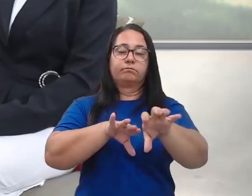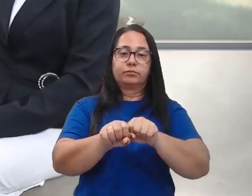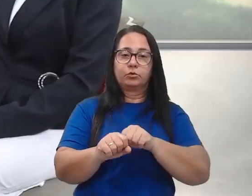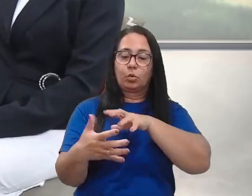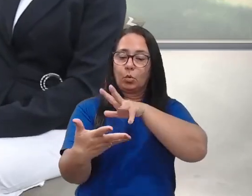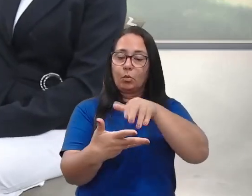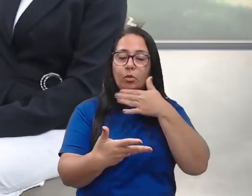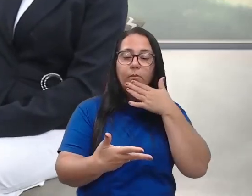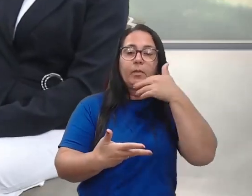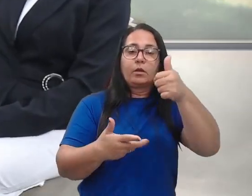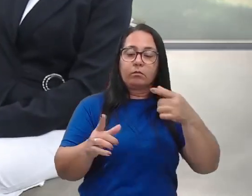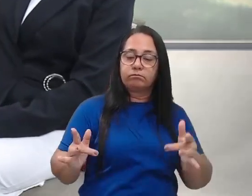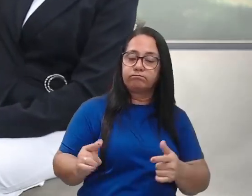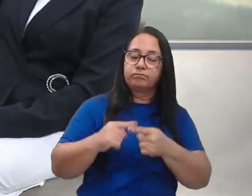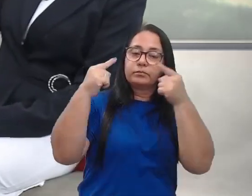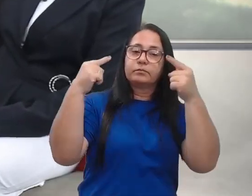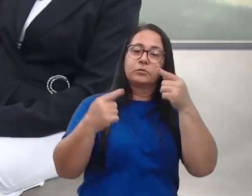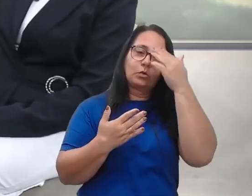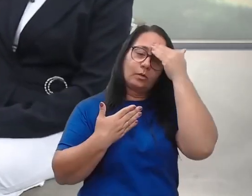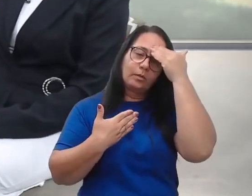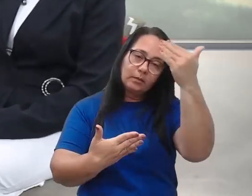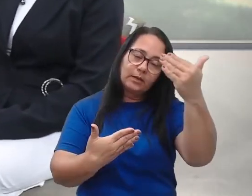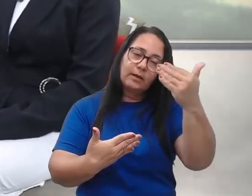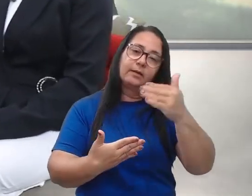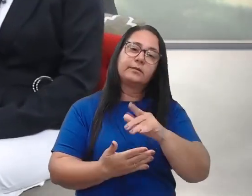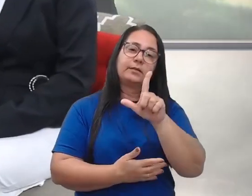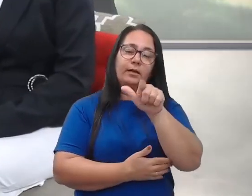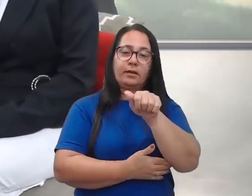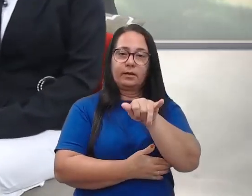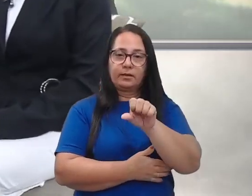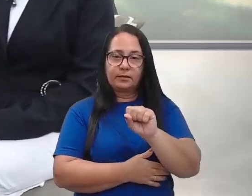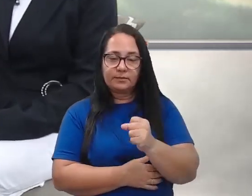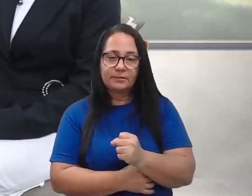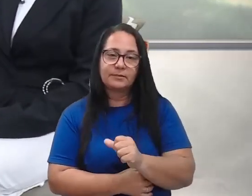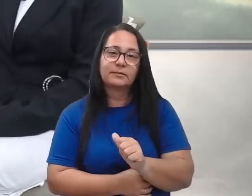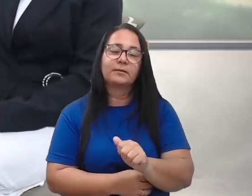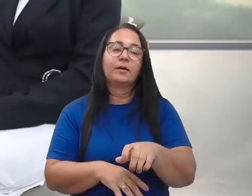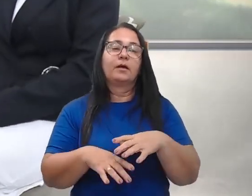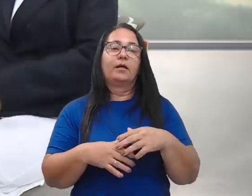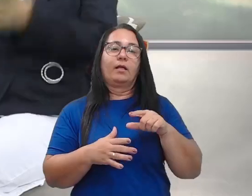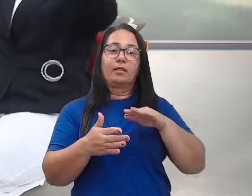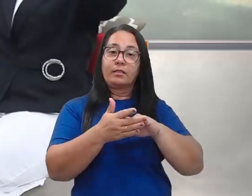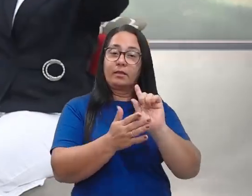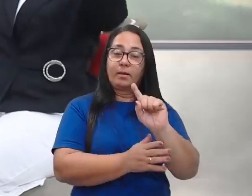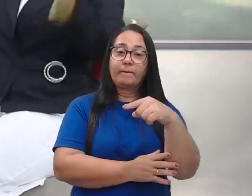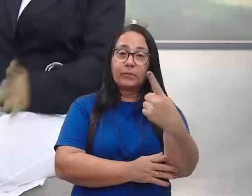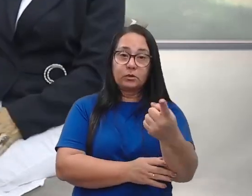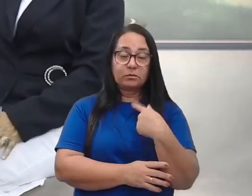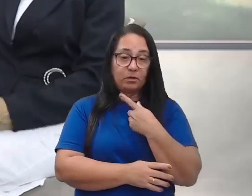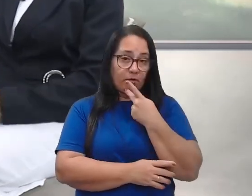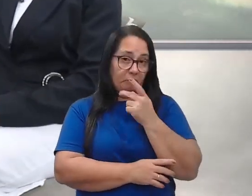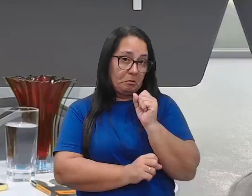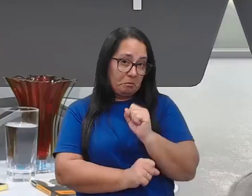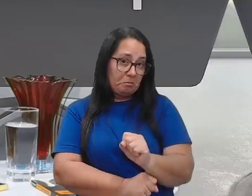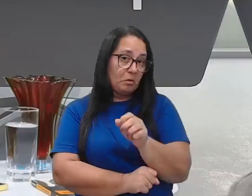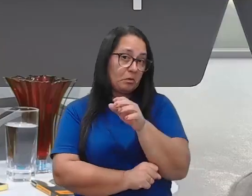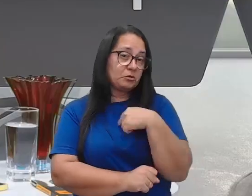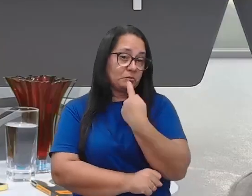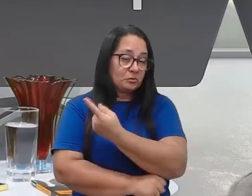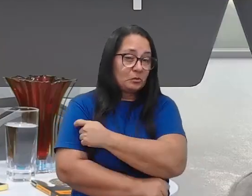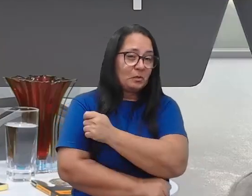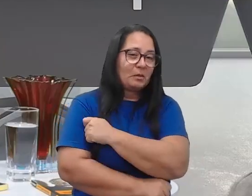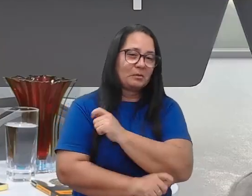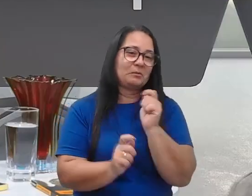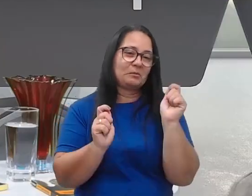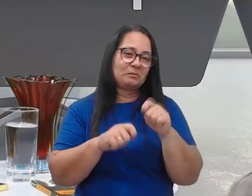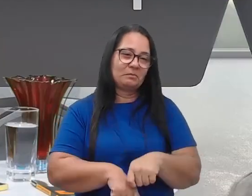com a gente. Obrigada, Laís. Obrigada, até a próxima. Se quiser deixar uma mensagem para as crianças, fique à vontade. Eu quero sim deixar